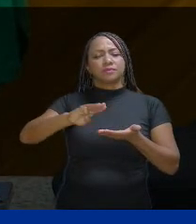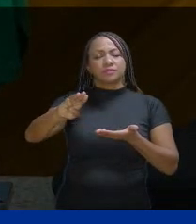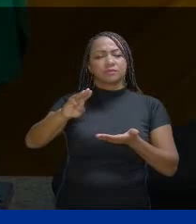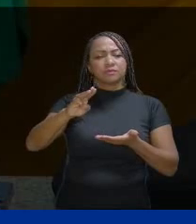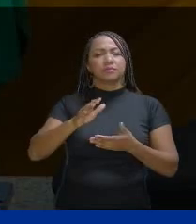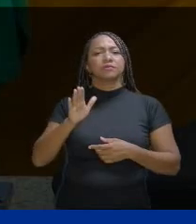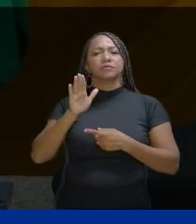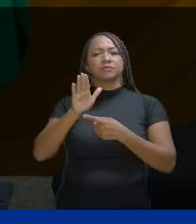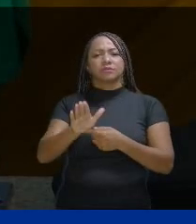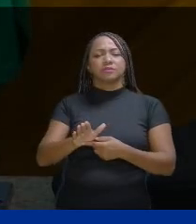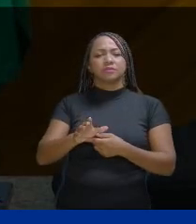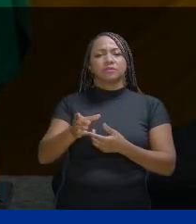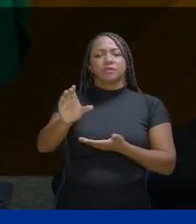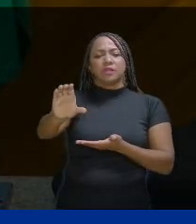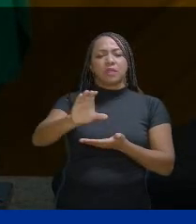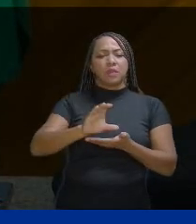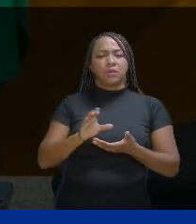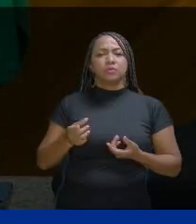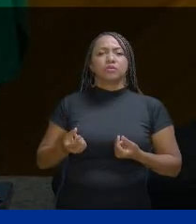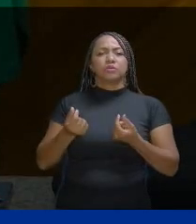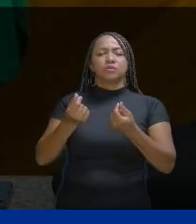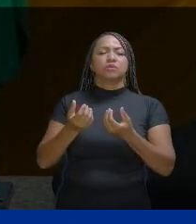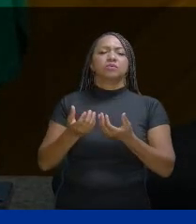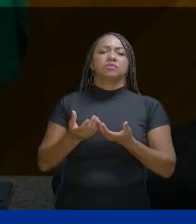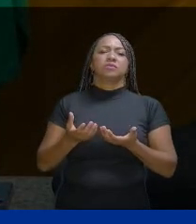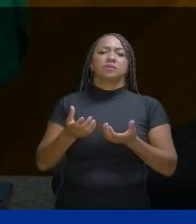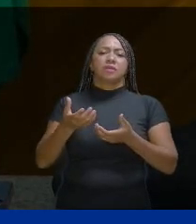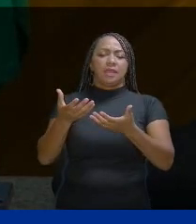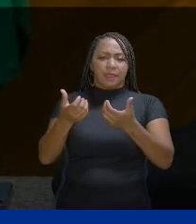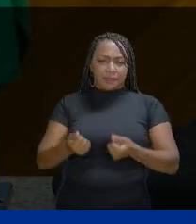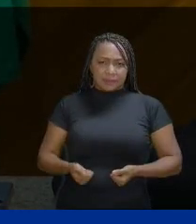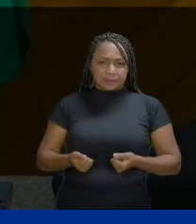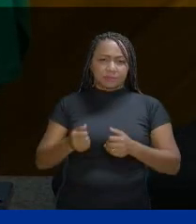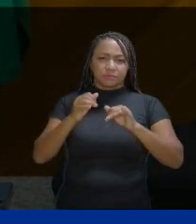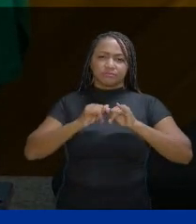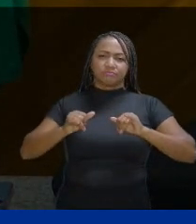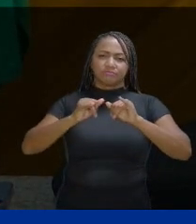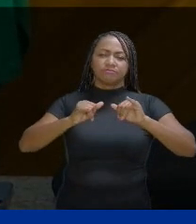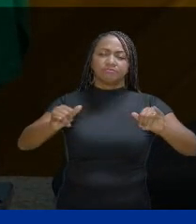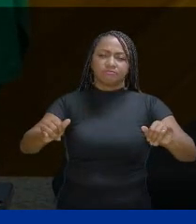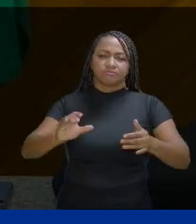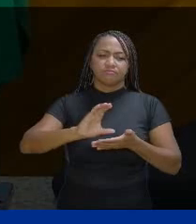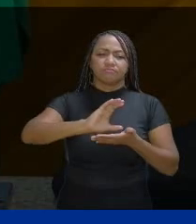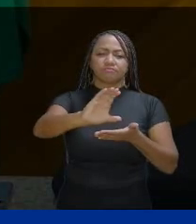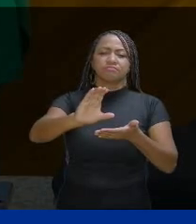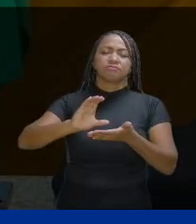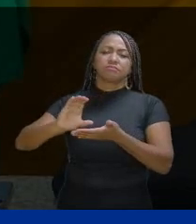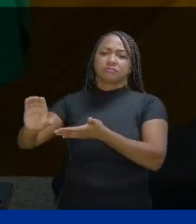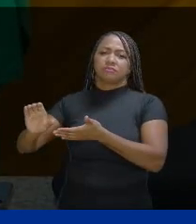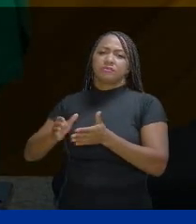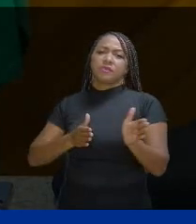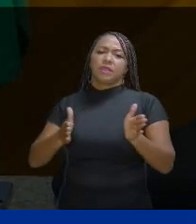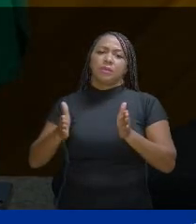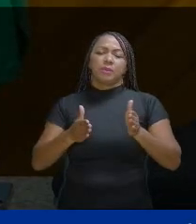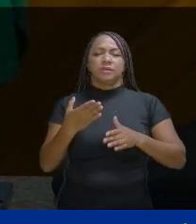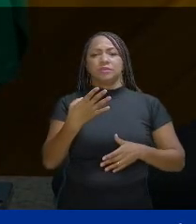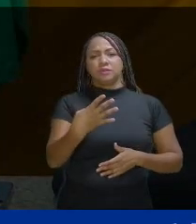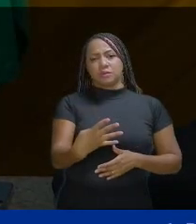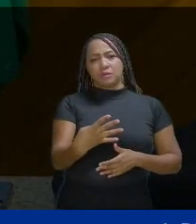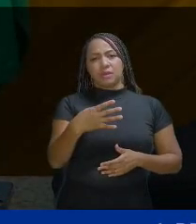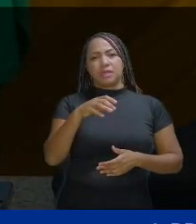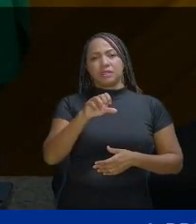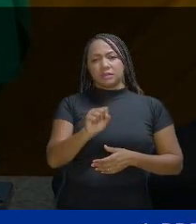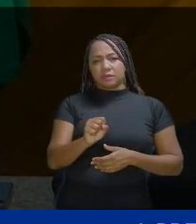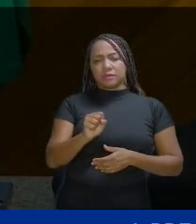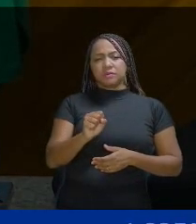aos recursos financeiros recebidos para financiamento da campanha no prazo de 48 horas,